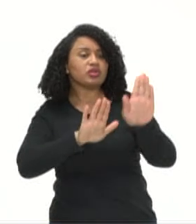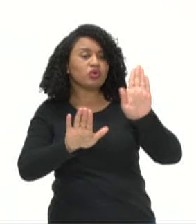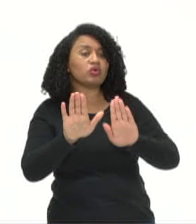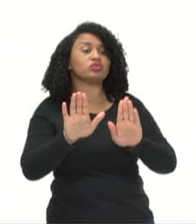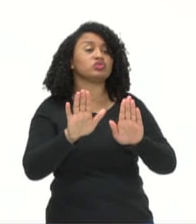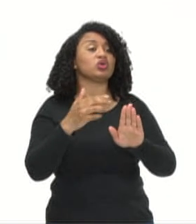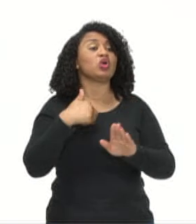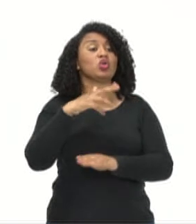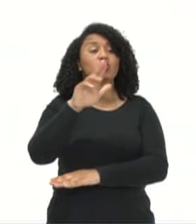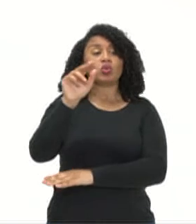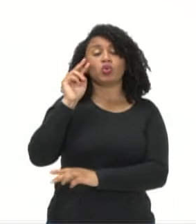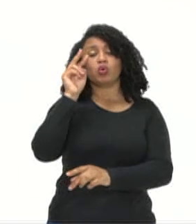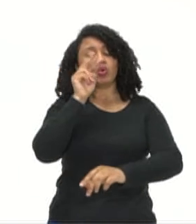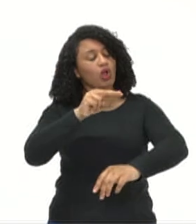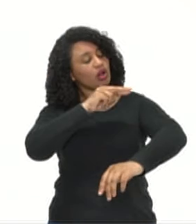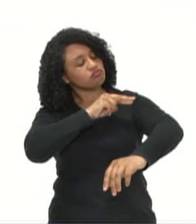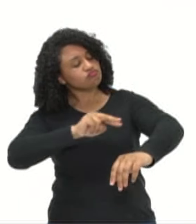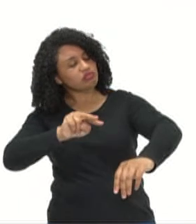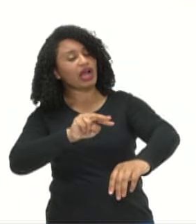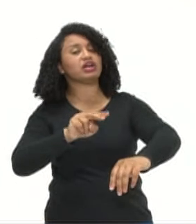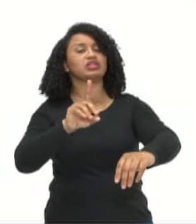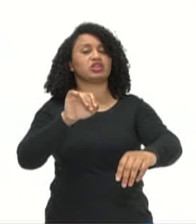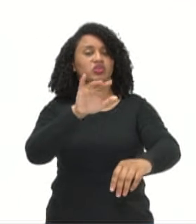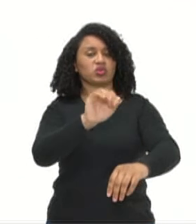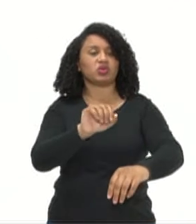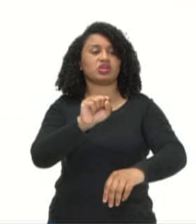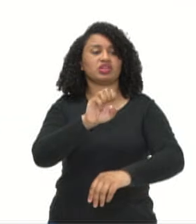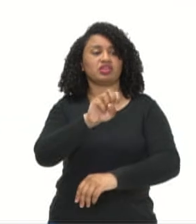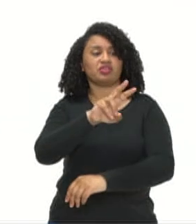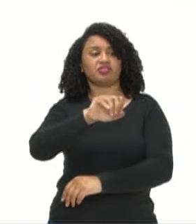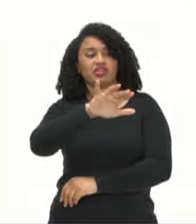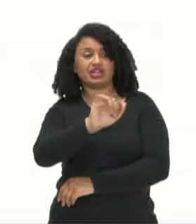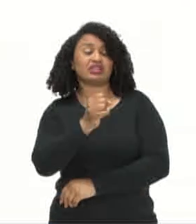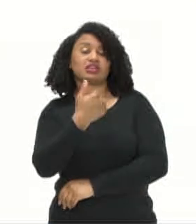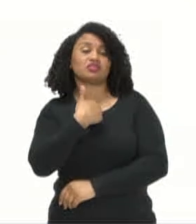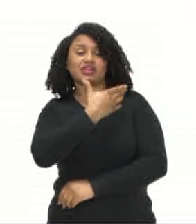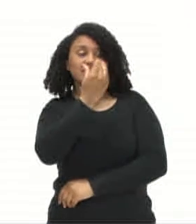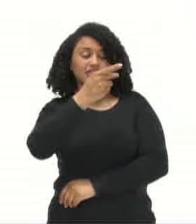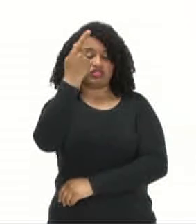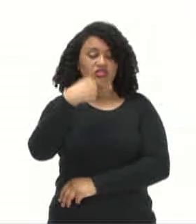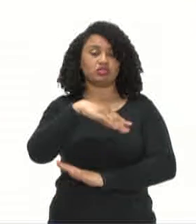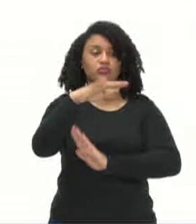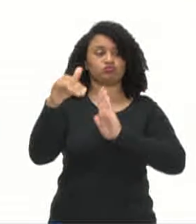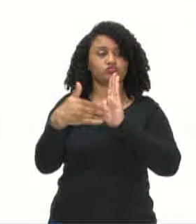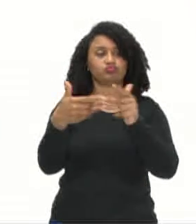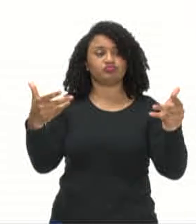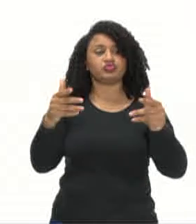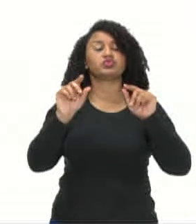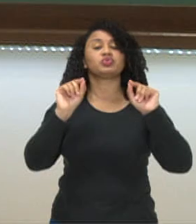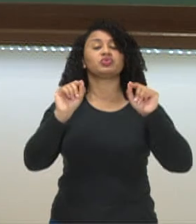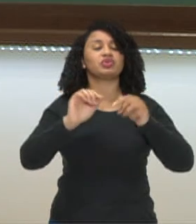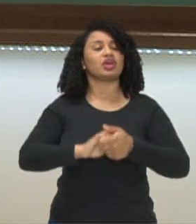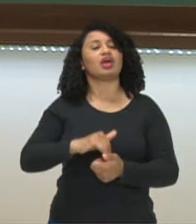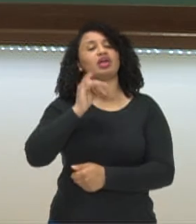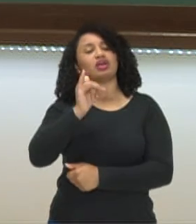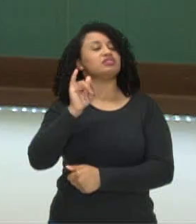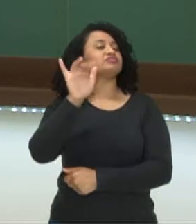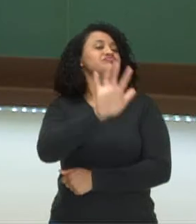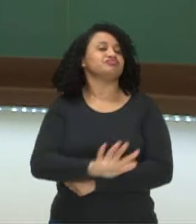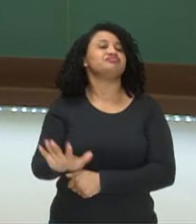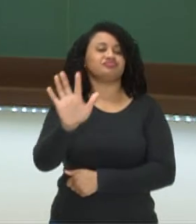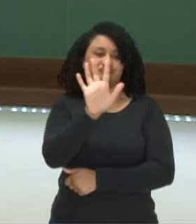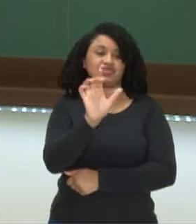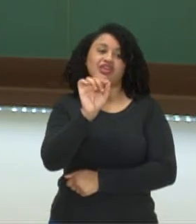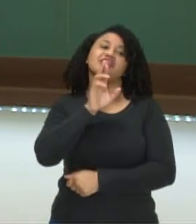pôs os olhos nos braços de Dona Severina, que se não esquecesse de si e de tudo. Narrador onisciente.